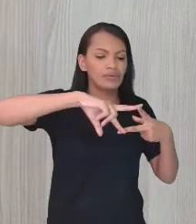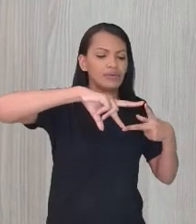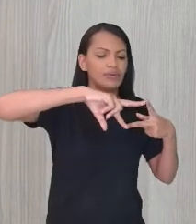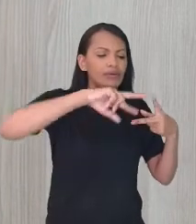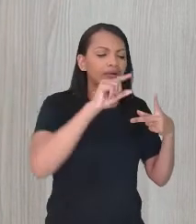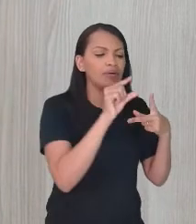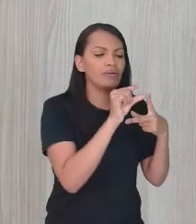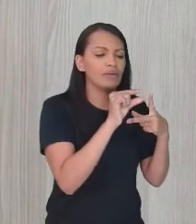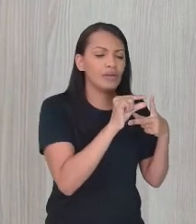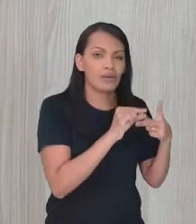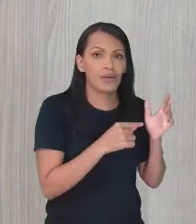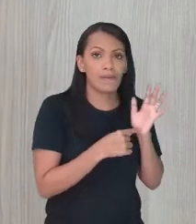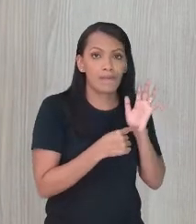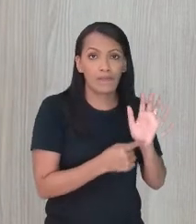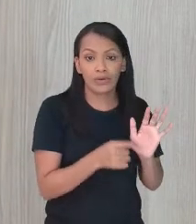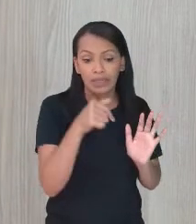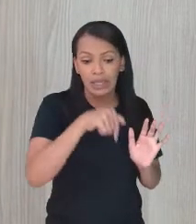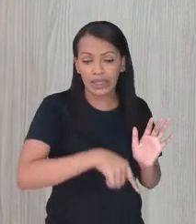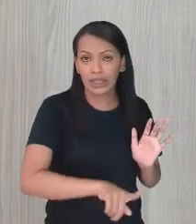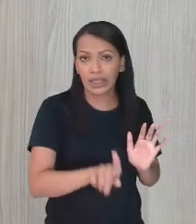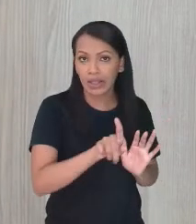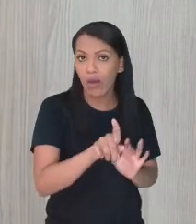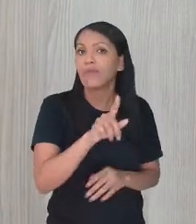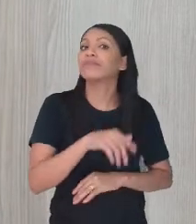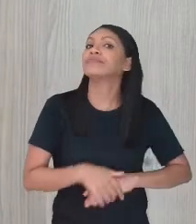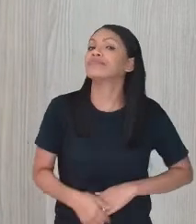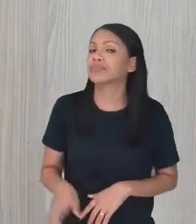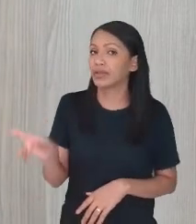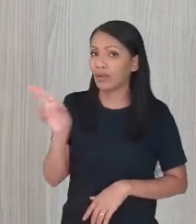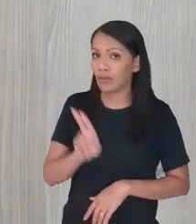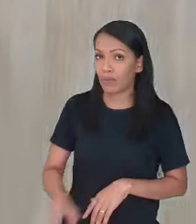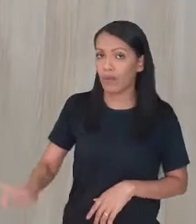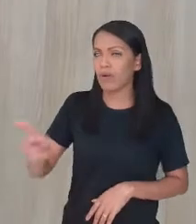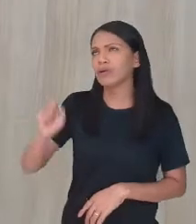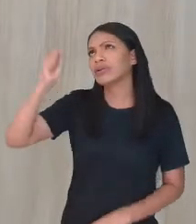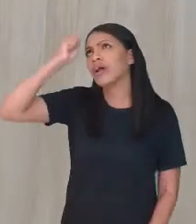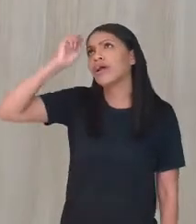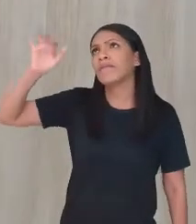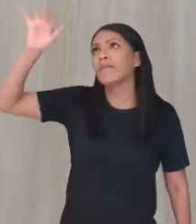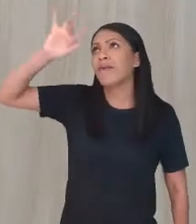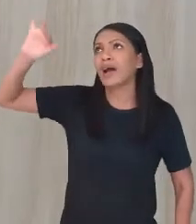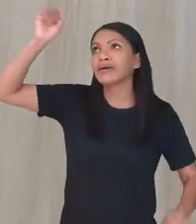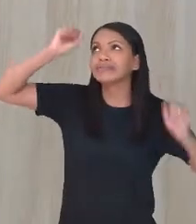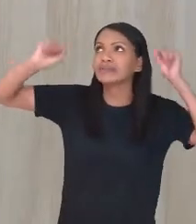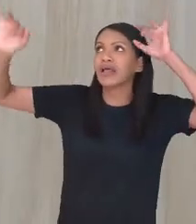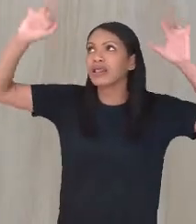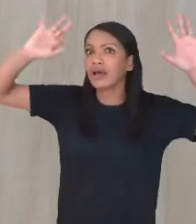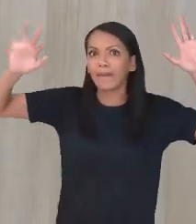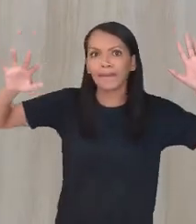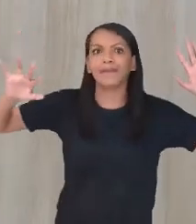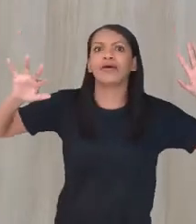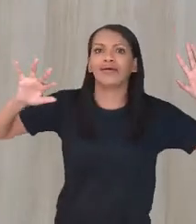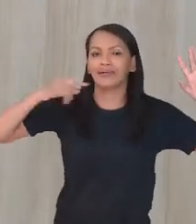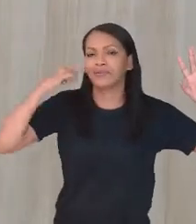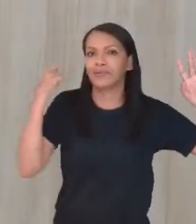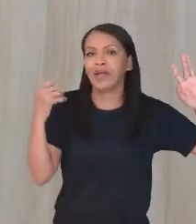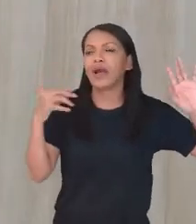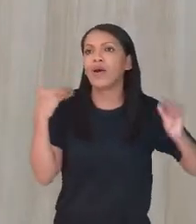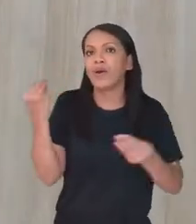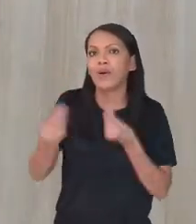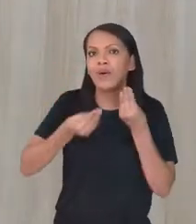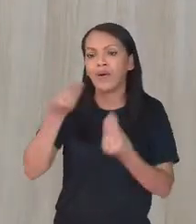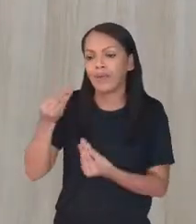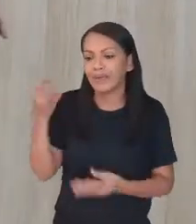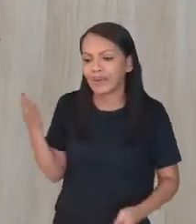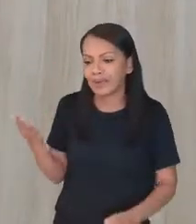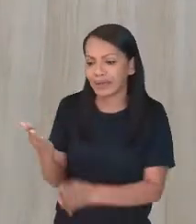A gente não vai mostrar aqui hoje, não. Utilizem a imaginação aí para resolver esse problema da